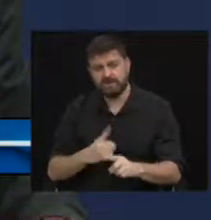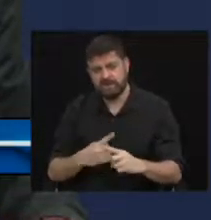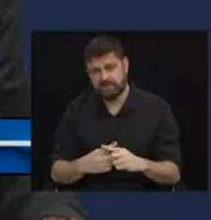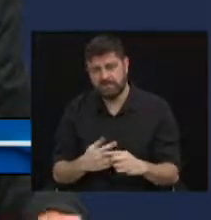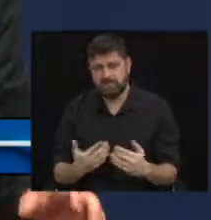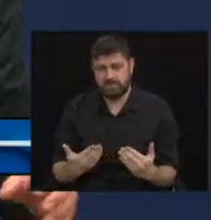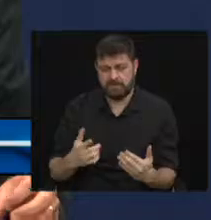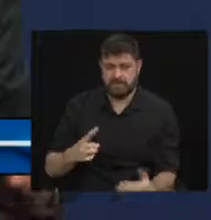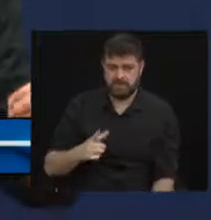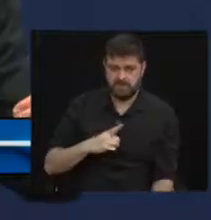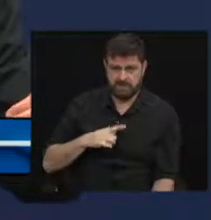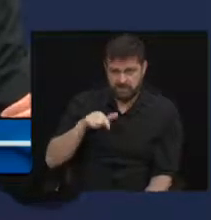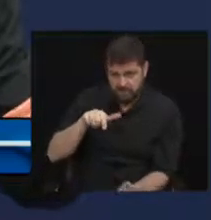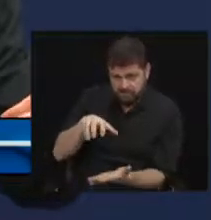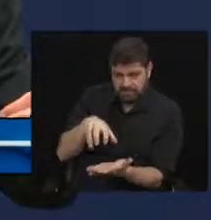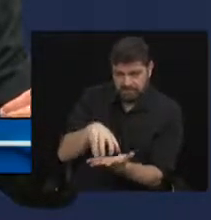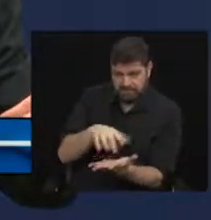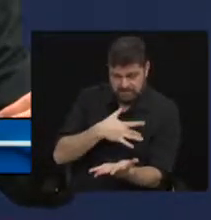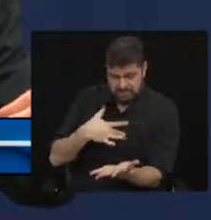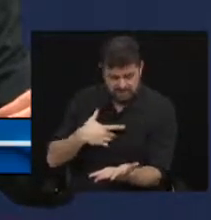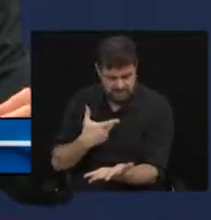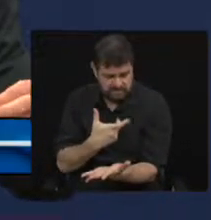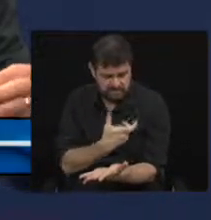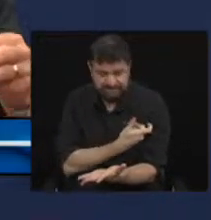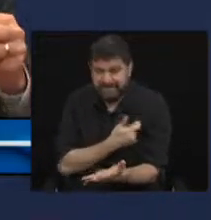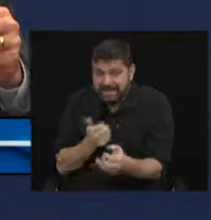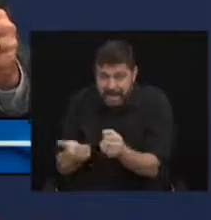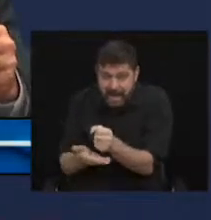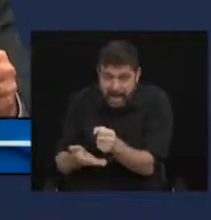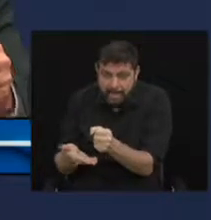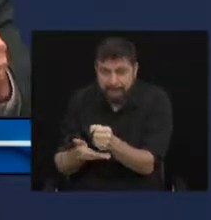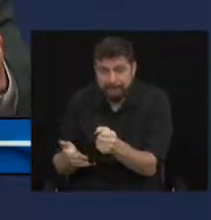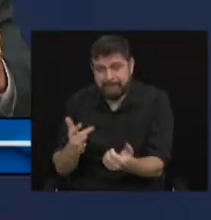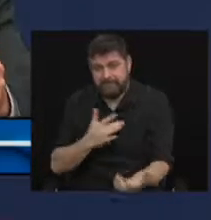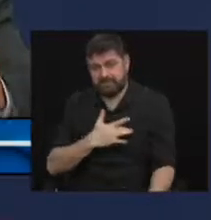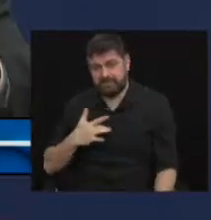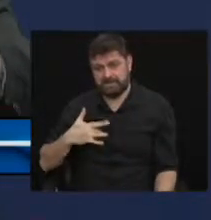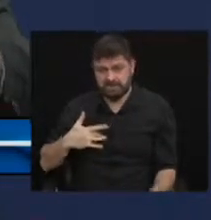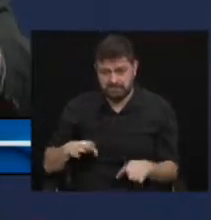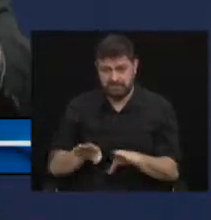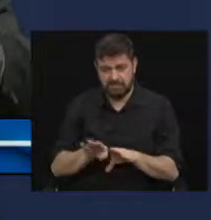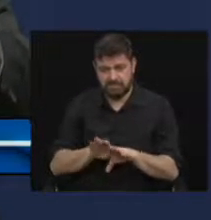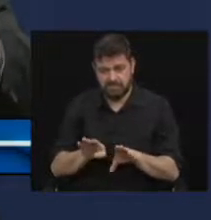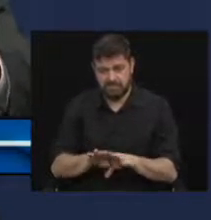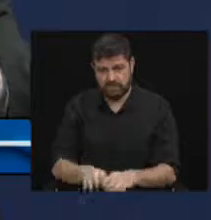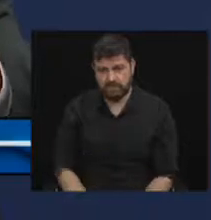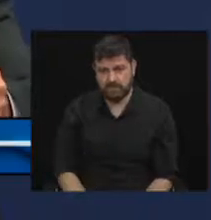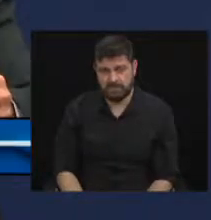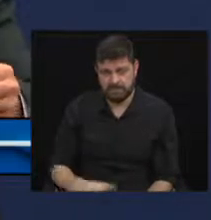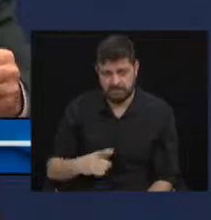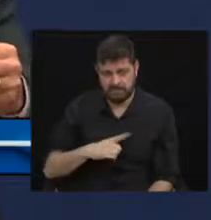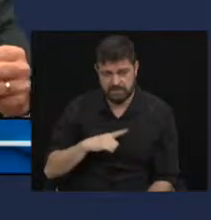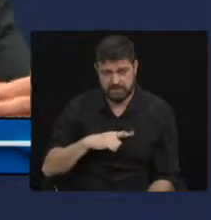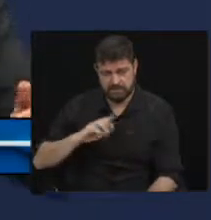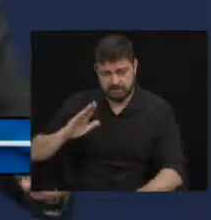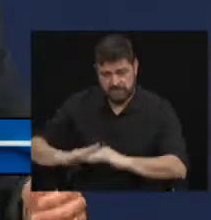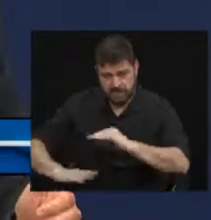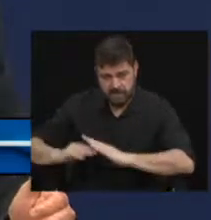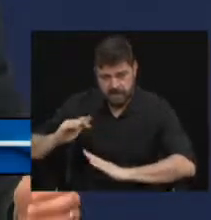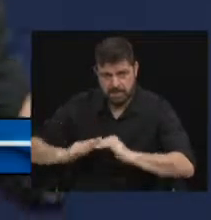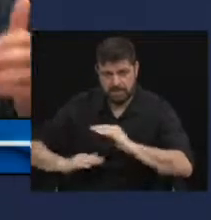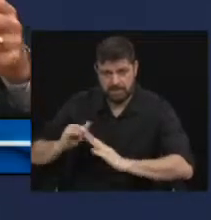a população de Campinas, para a administração, a importância de se manter em funcionamento aquele centro de saúde,